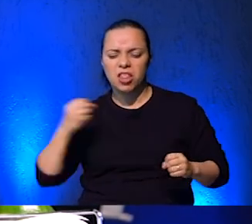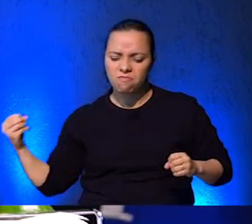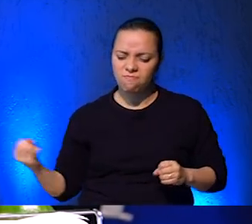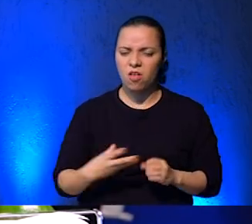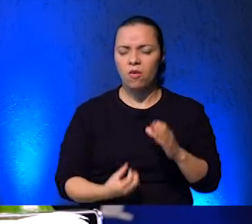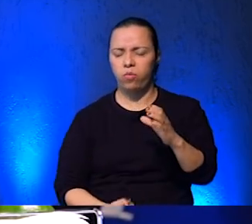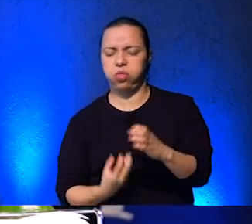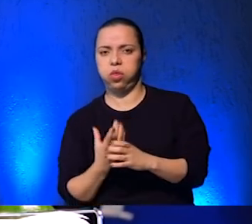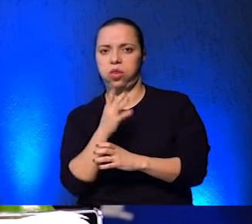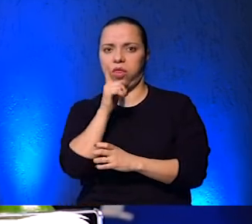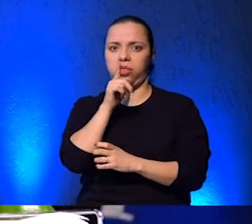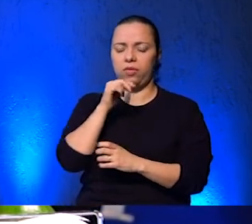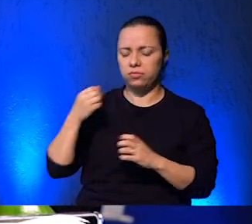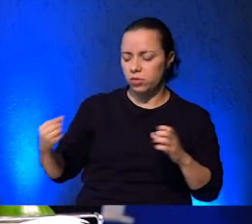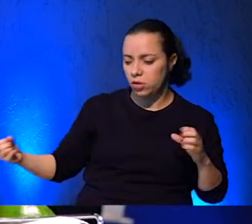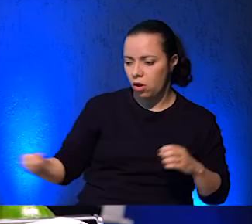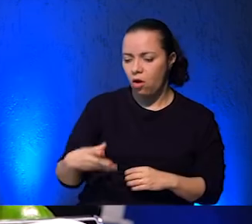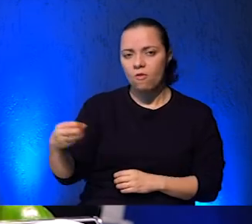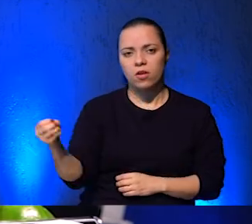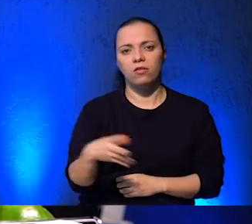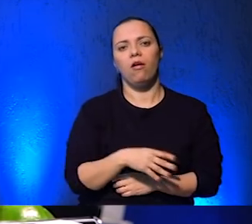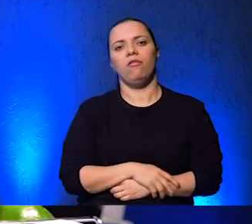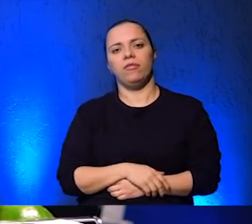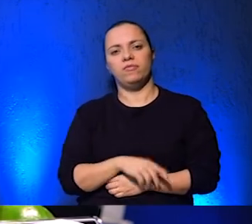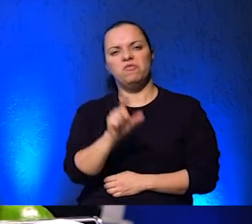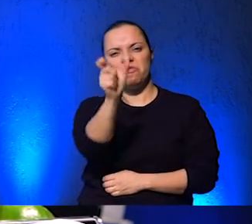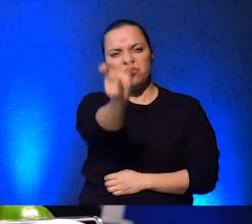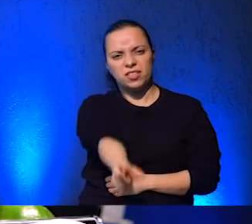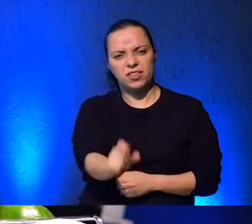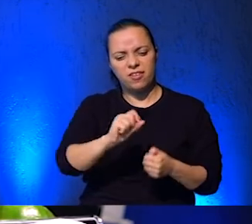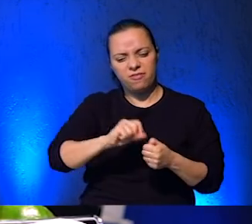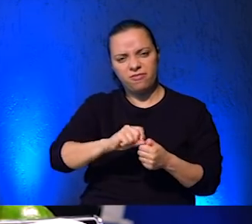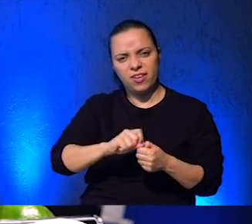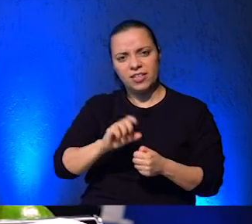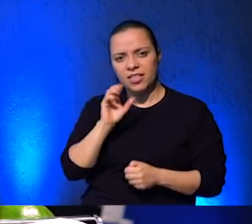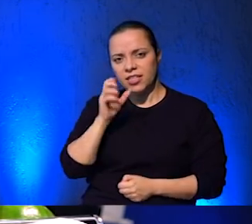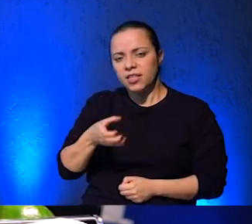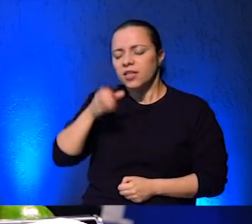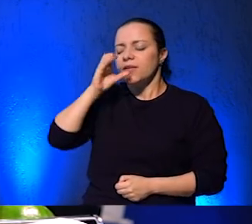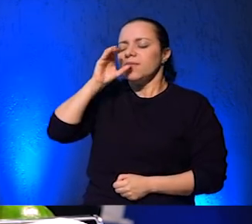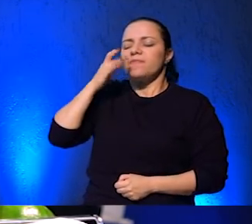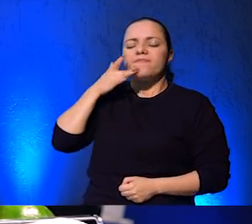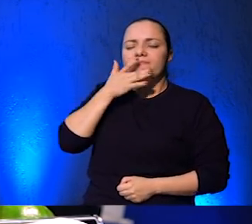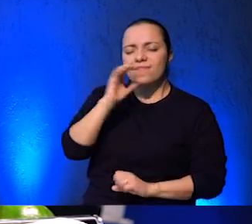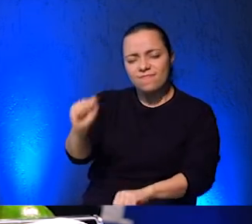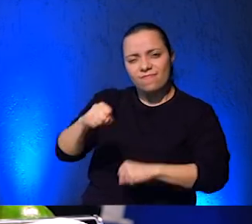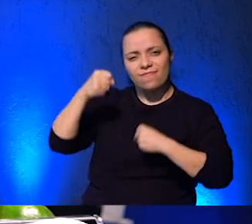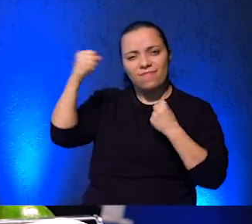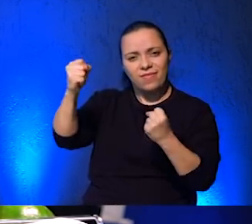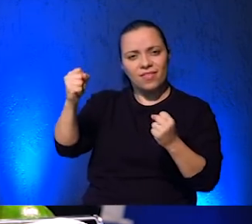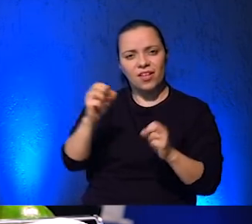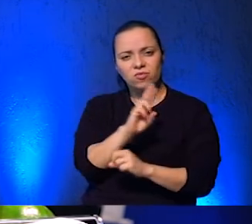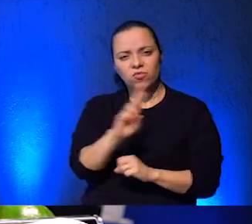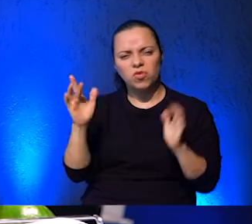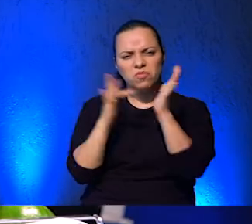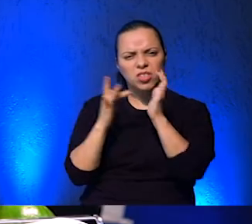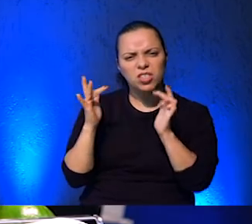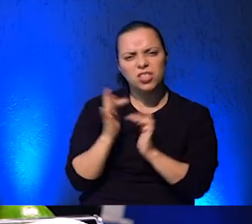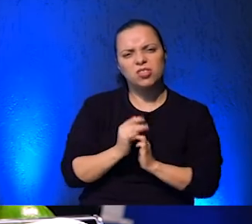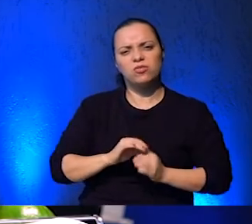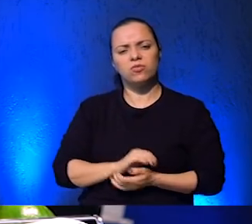no meio da pandemia você vai pegar esse limão e vai fazer uma limonada é nossa em nome de jesus